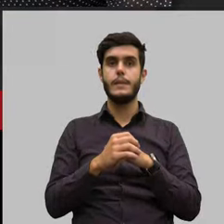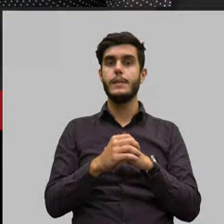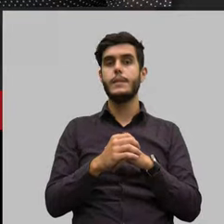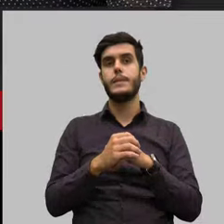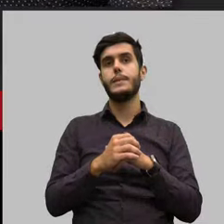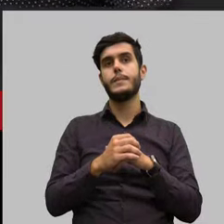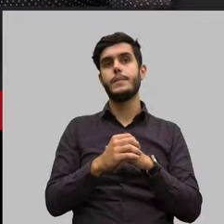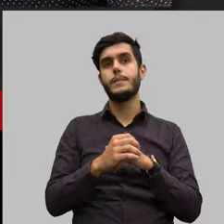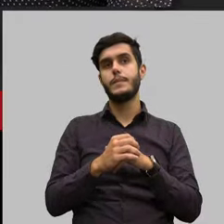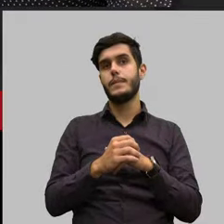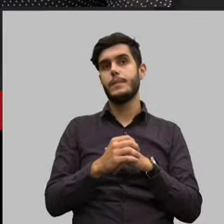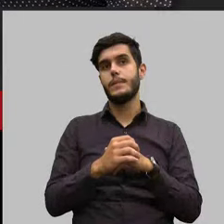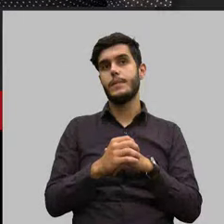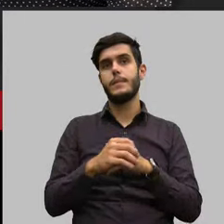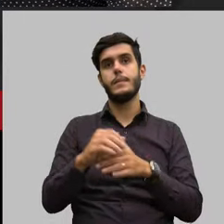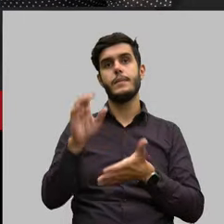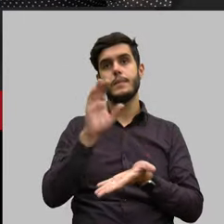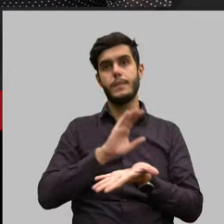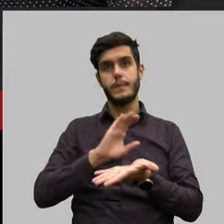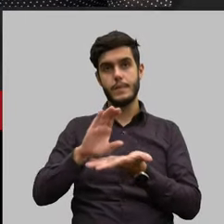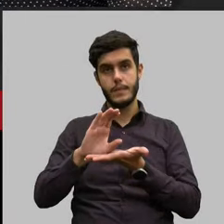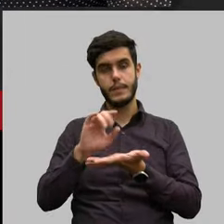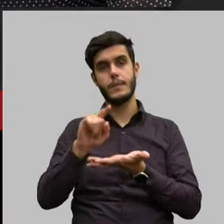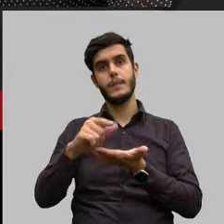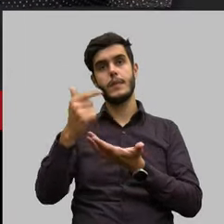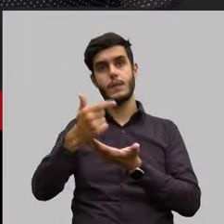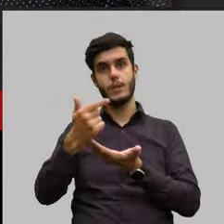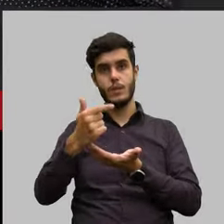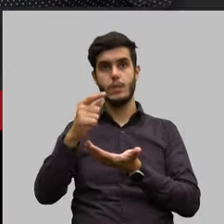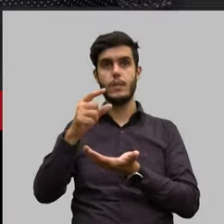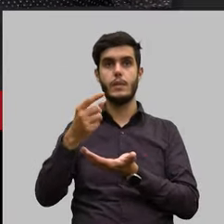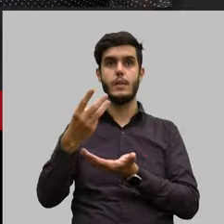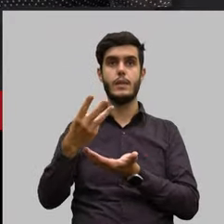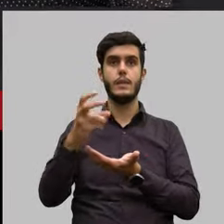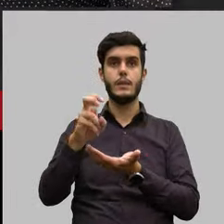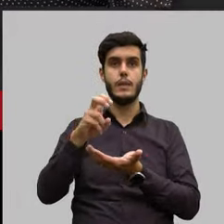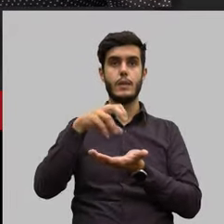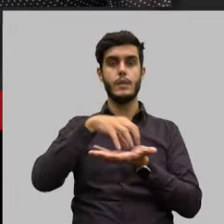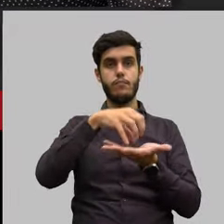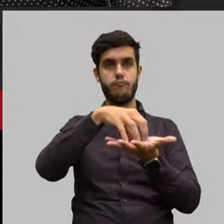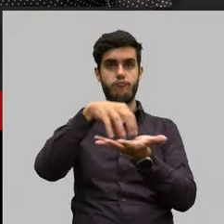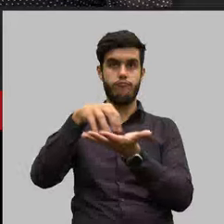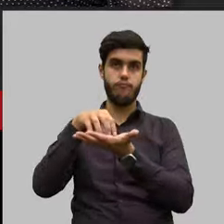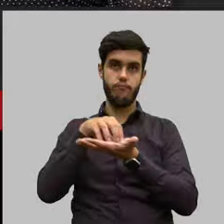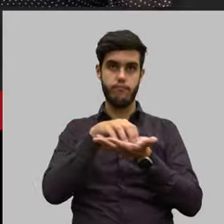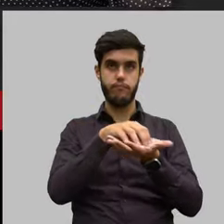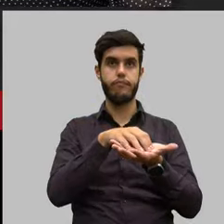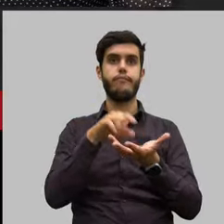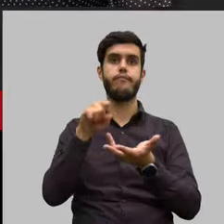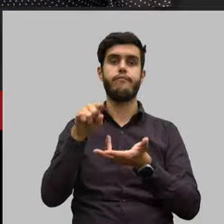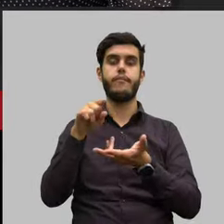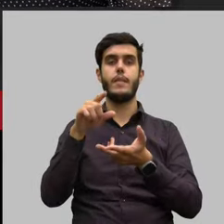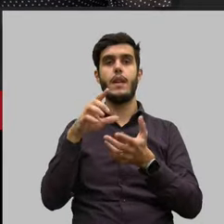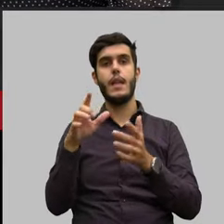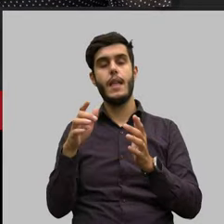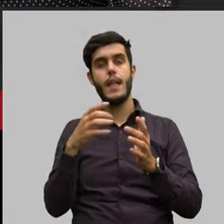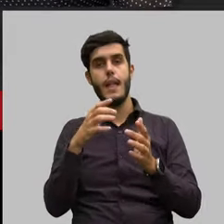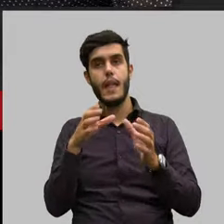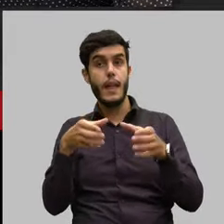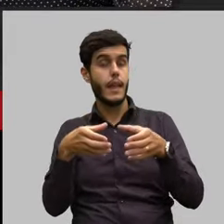parcela de 36 milhões no total para 25 municípios fortalecendo eh as equipes de saúde e